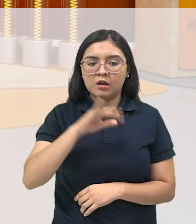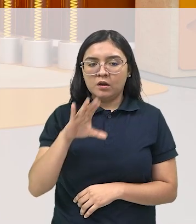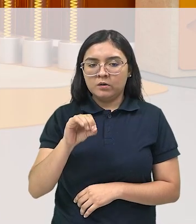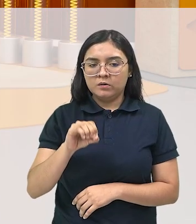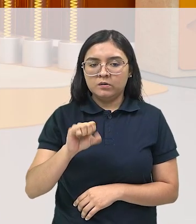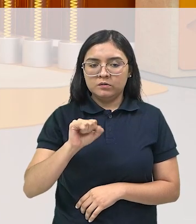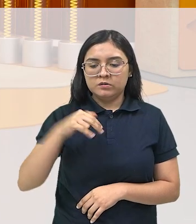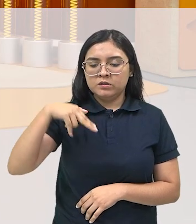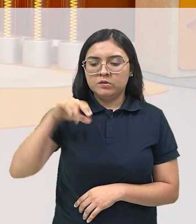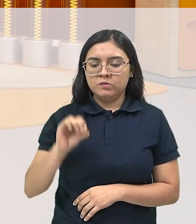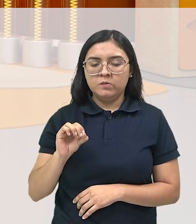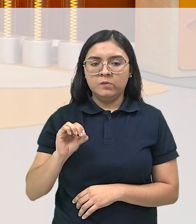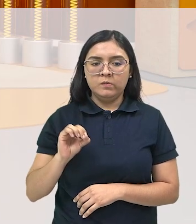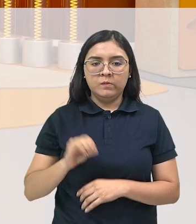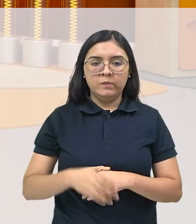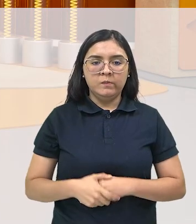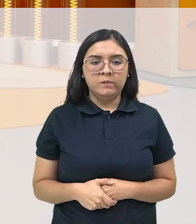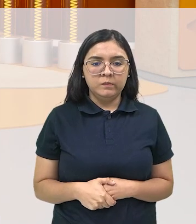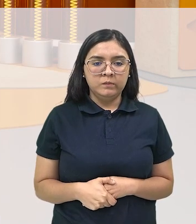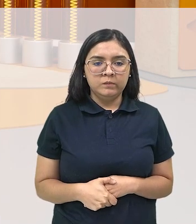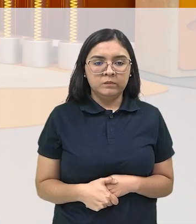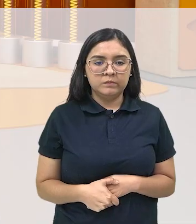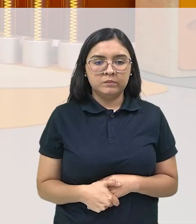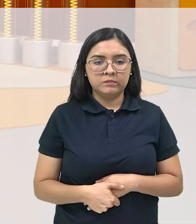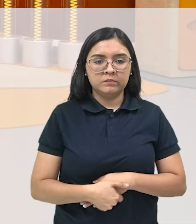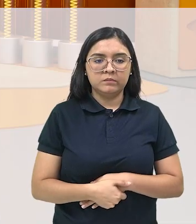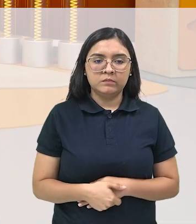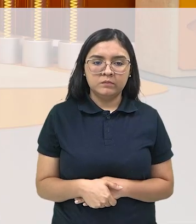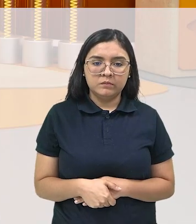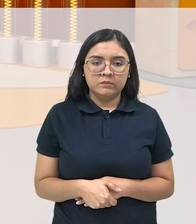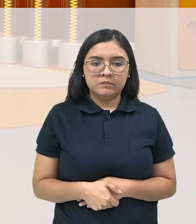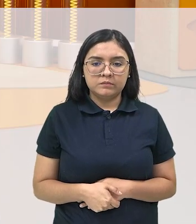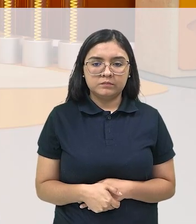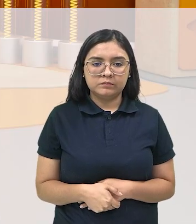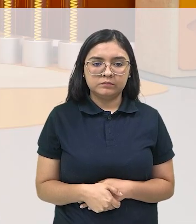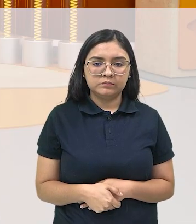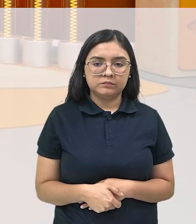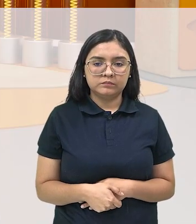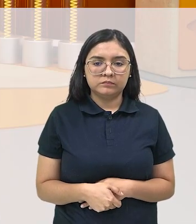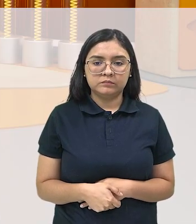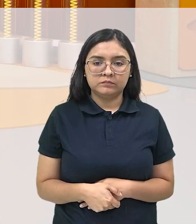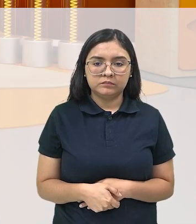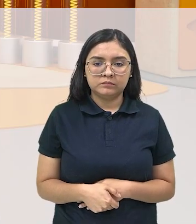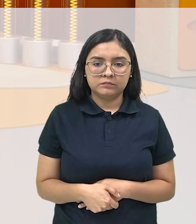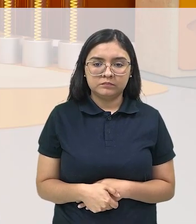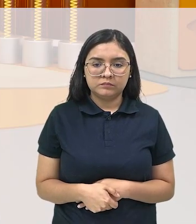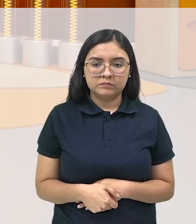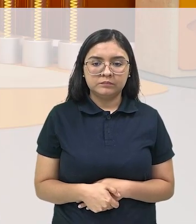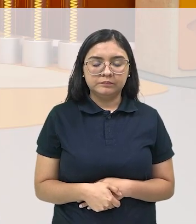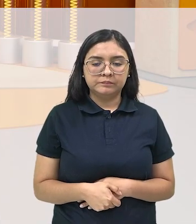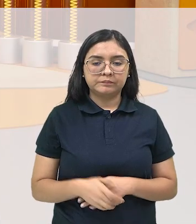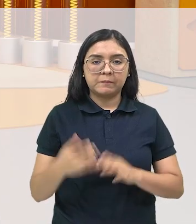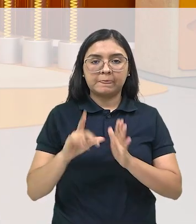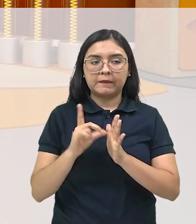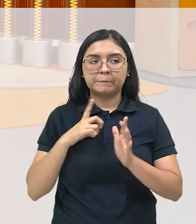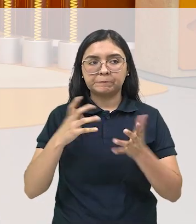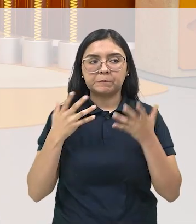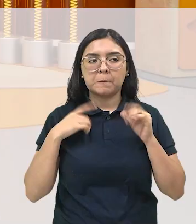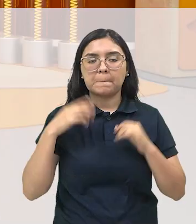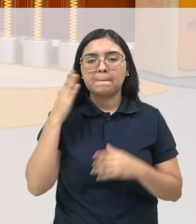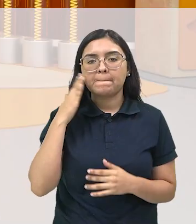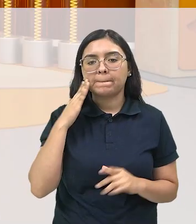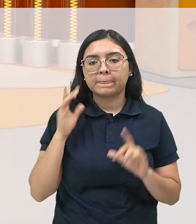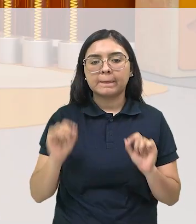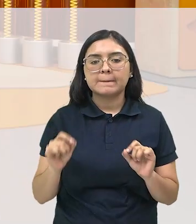Josino Malagueta, né? O Josino Malagueta vai aparecer aqui para a gente. Mas antes de a gente falar sobre movimentos sociais, eu quero saber, hein, professor, o